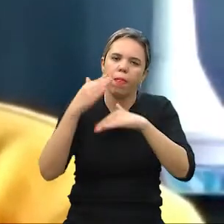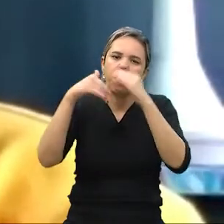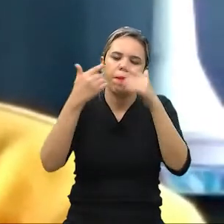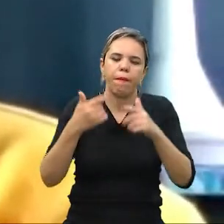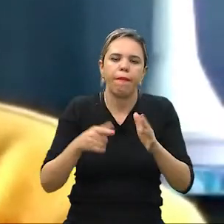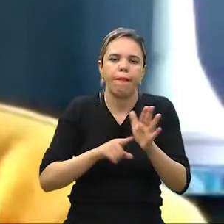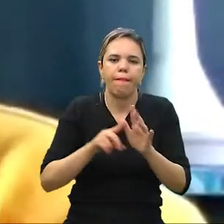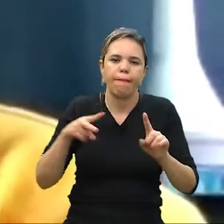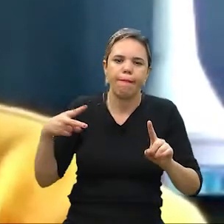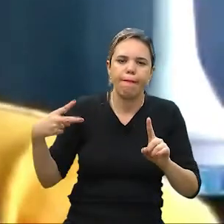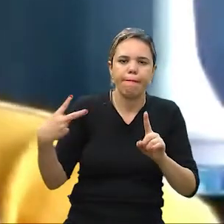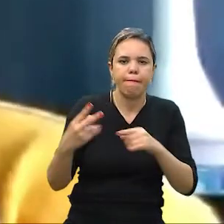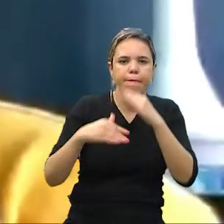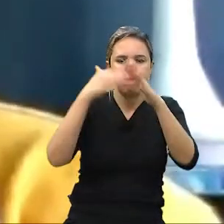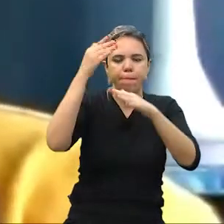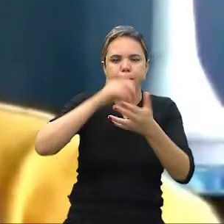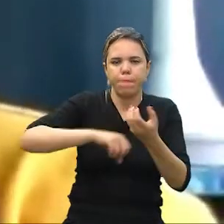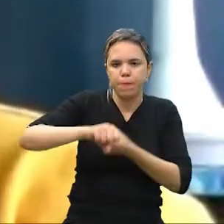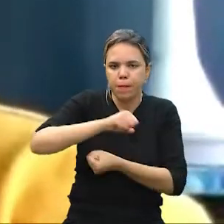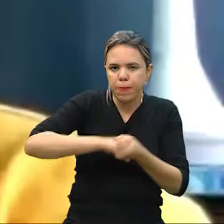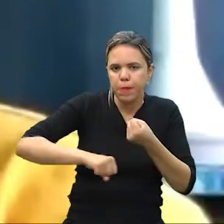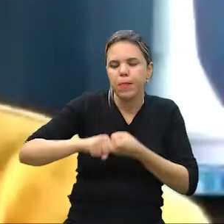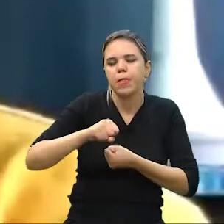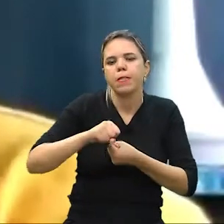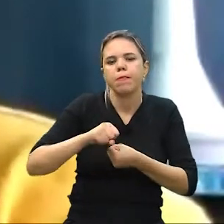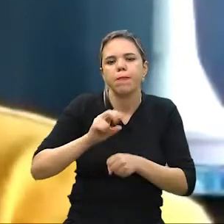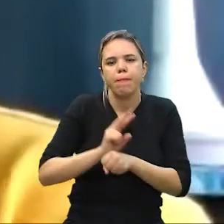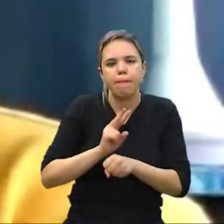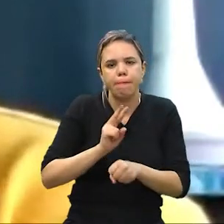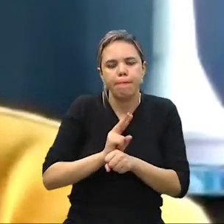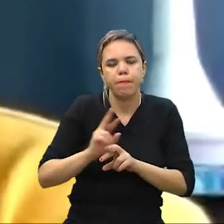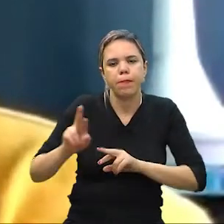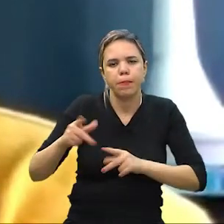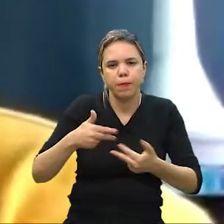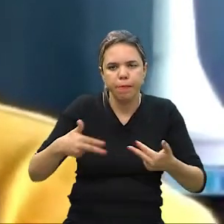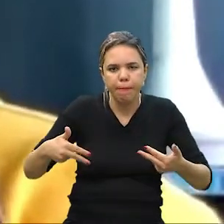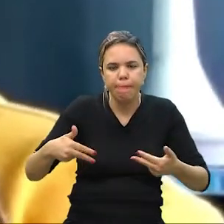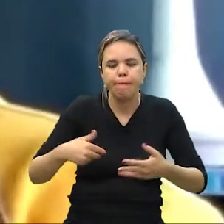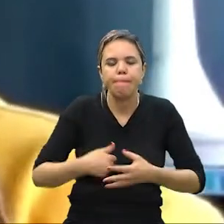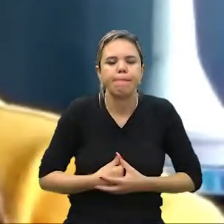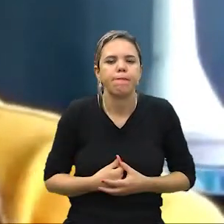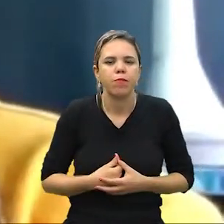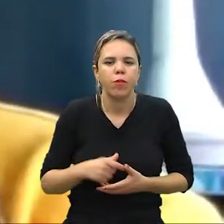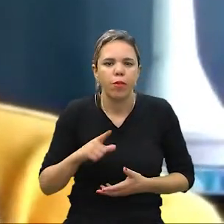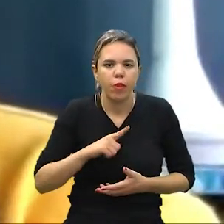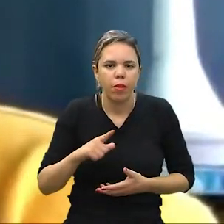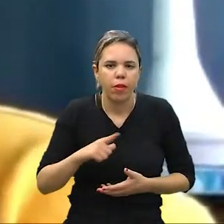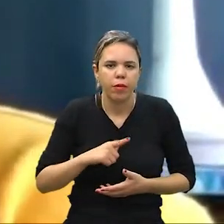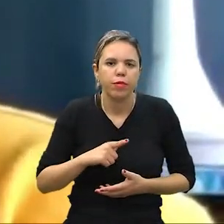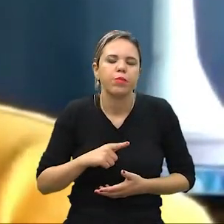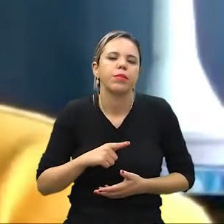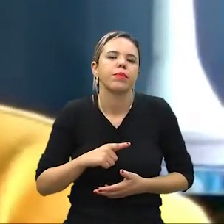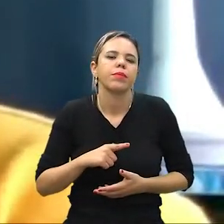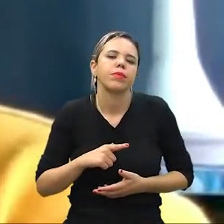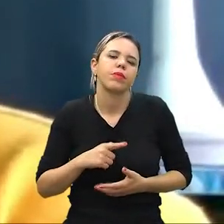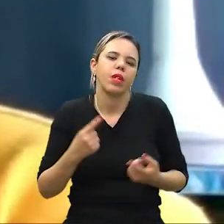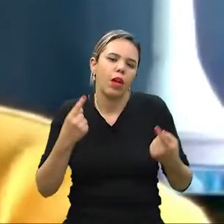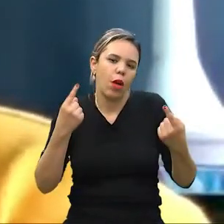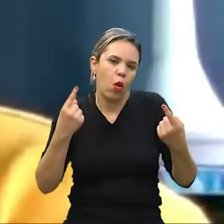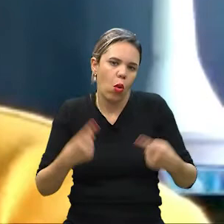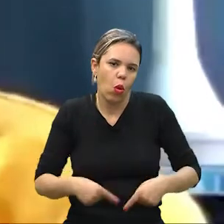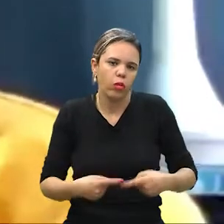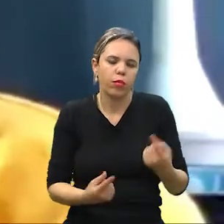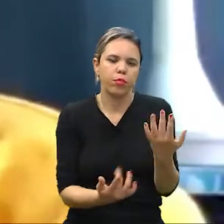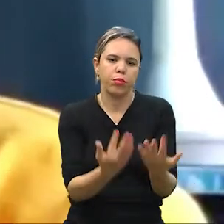numa perspectiva de desenvolvimento sustentável, que preserve a biodiversidade, que haja contra o desmatamento